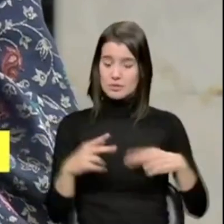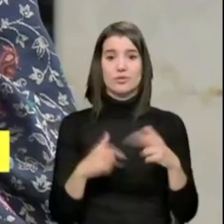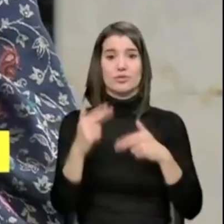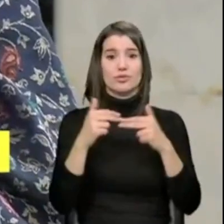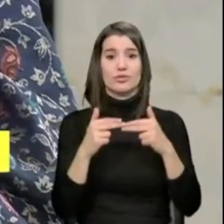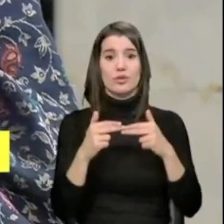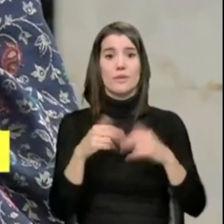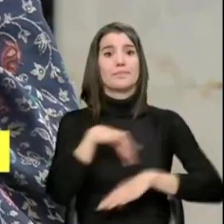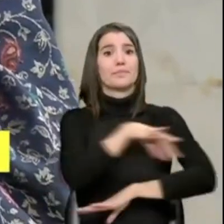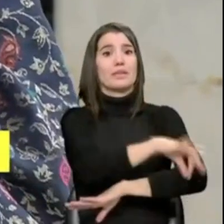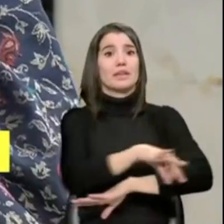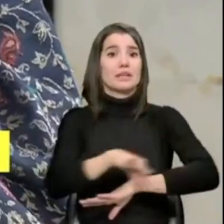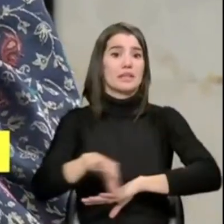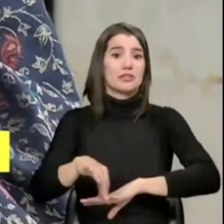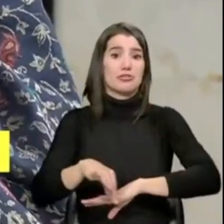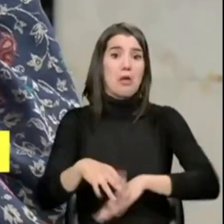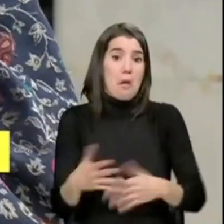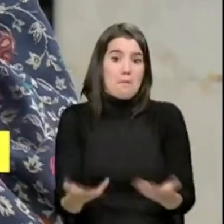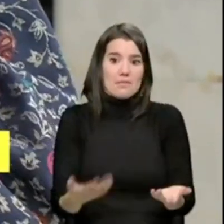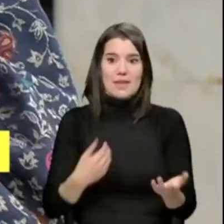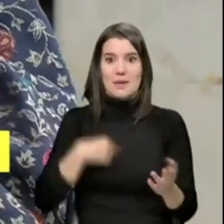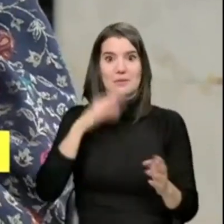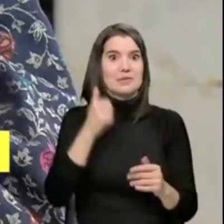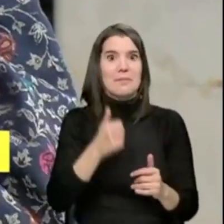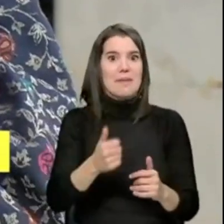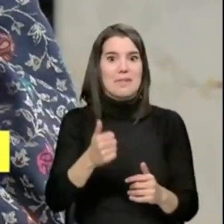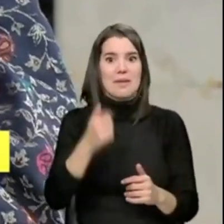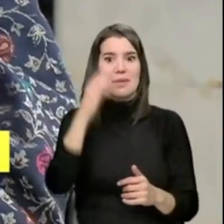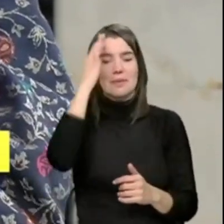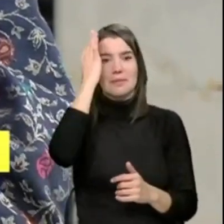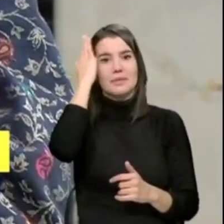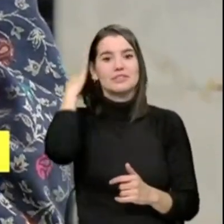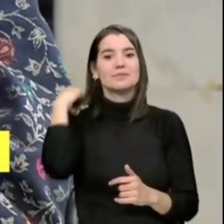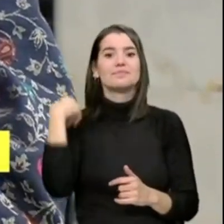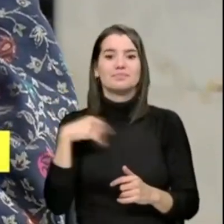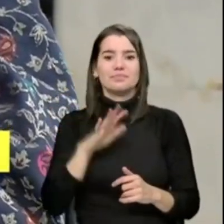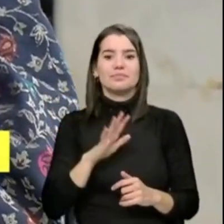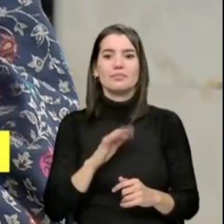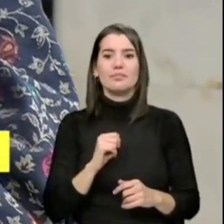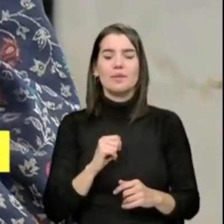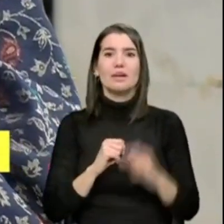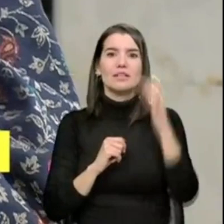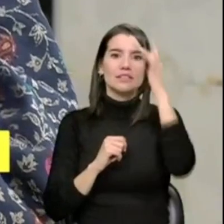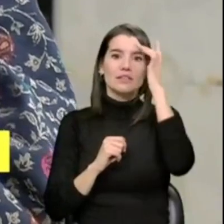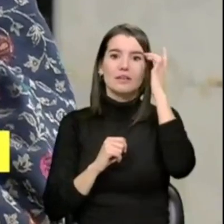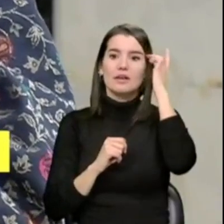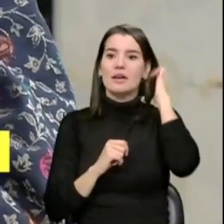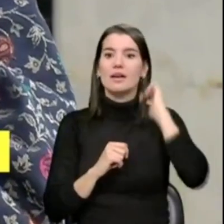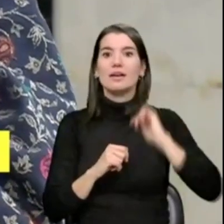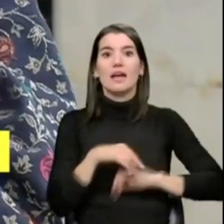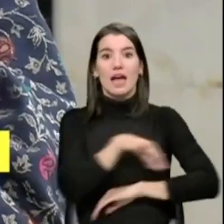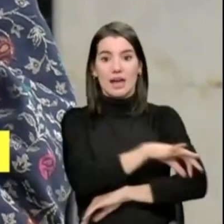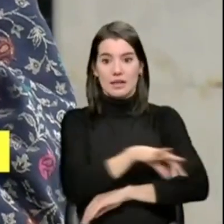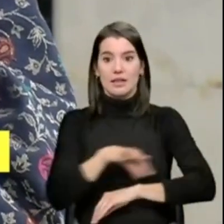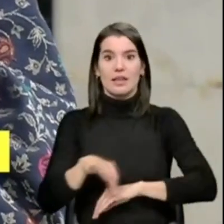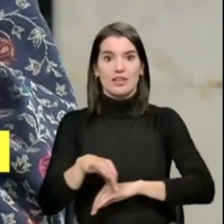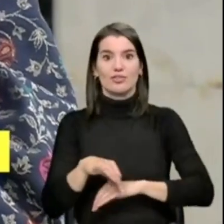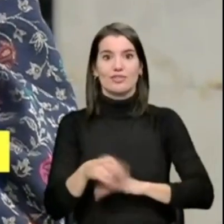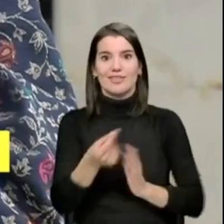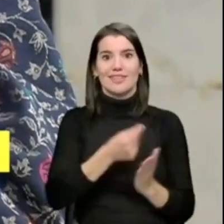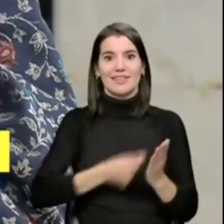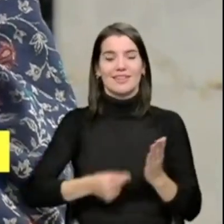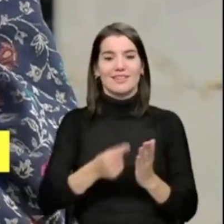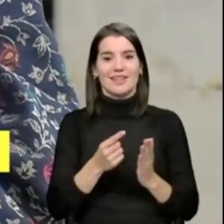os arquitetos, eu não tenho bem a noção do coisa, mas aí tem. Os arquitetos eram cristãos,